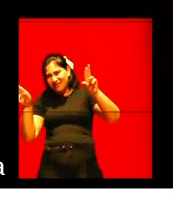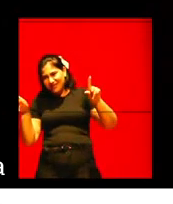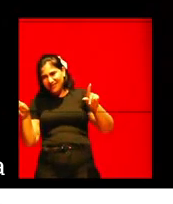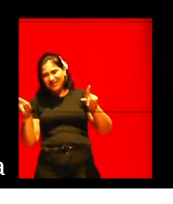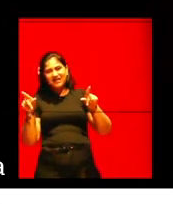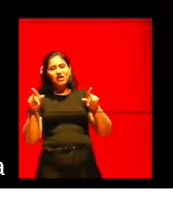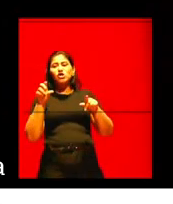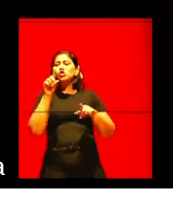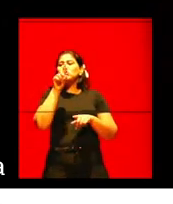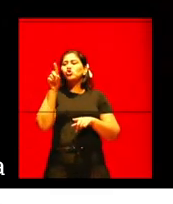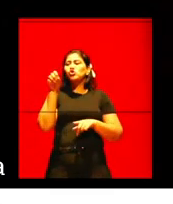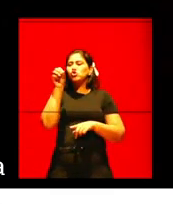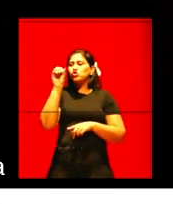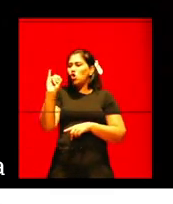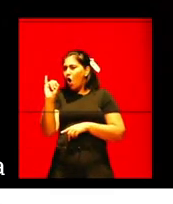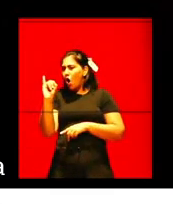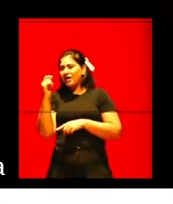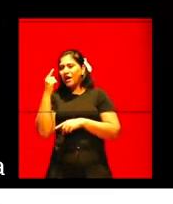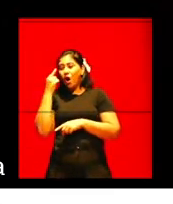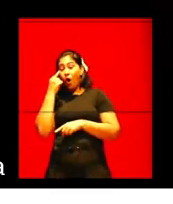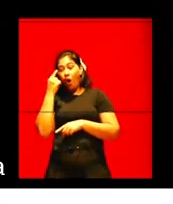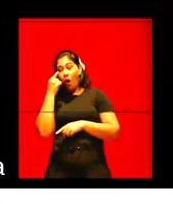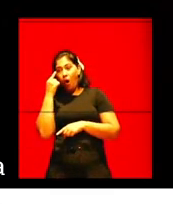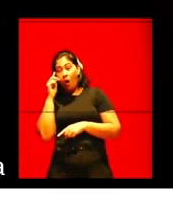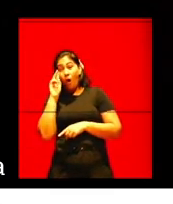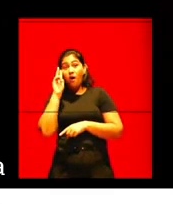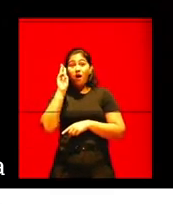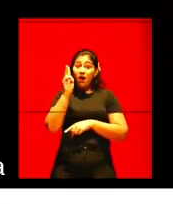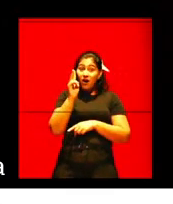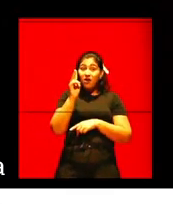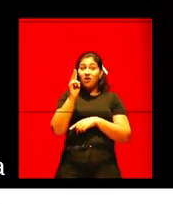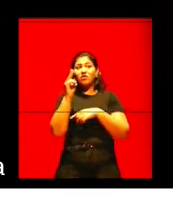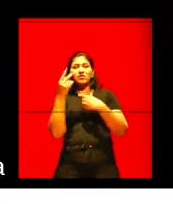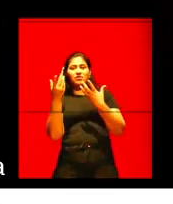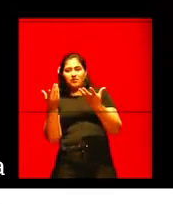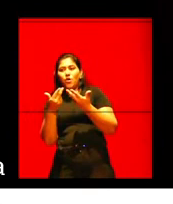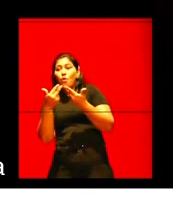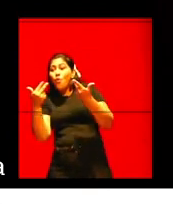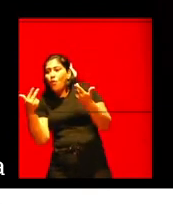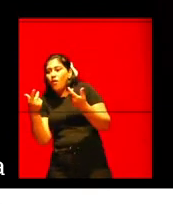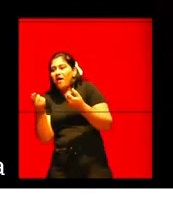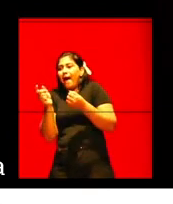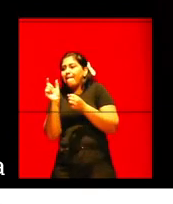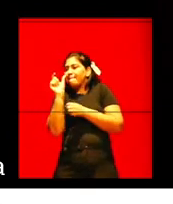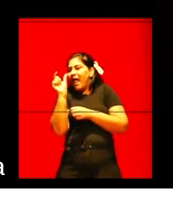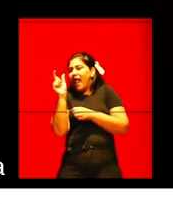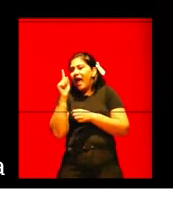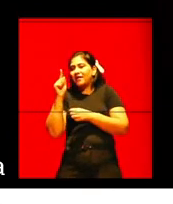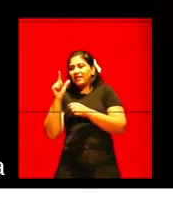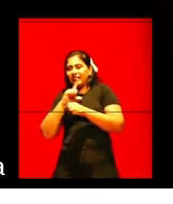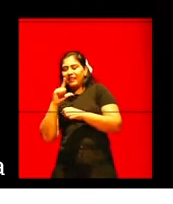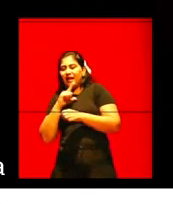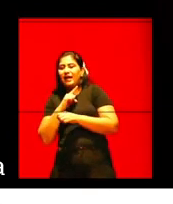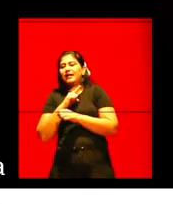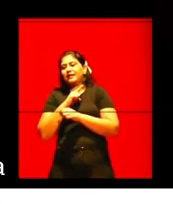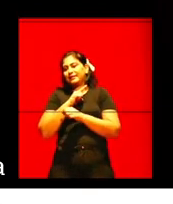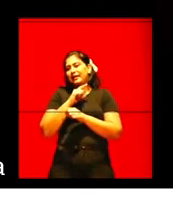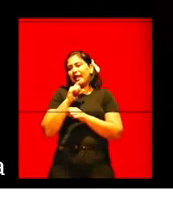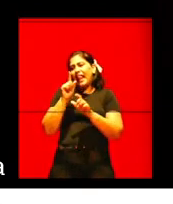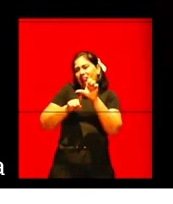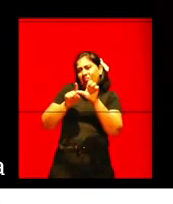teus óio, eu voltarei, né? Então, toda essa angústia que ele tinha, tanto